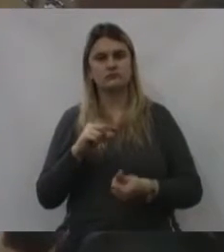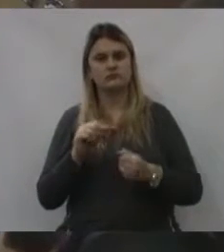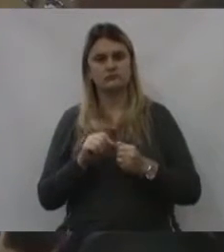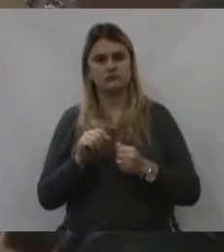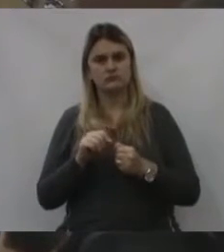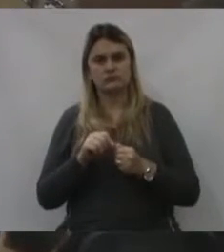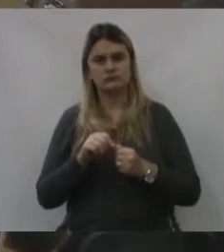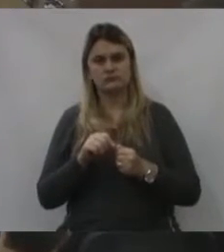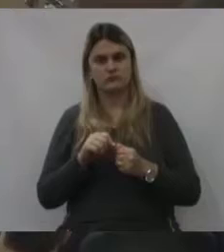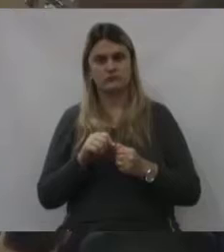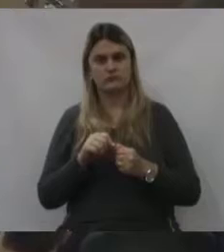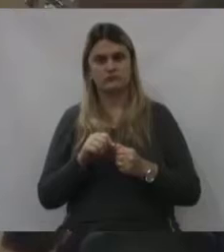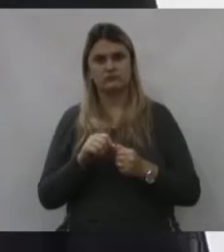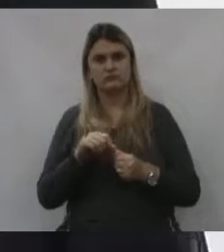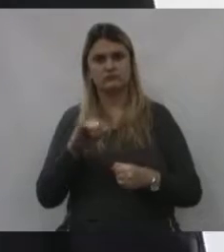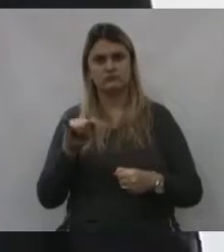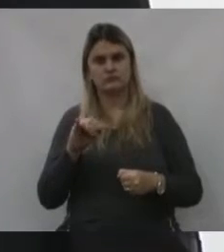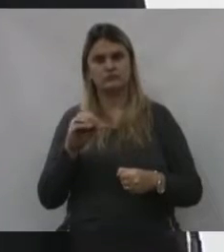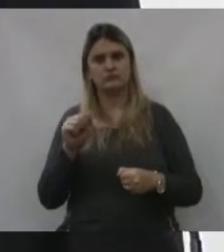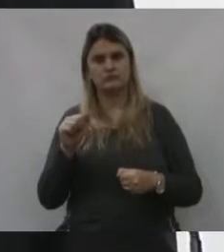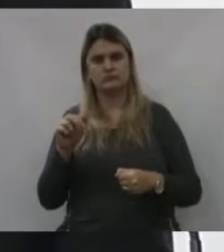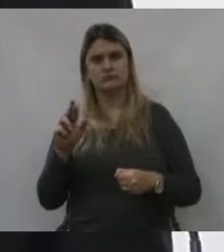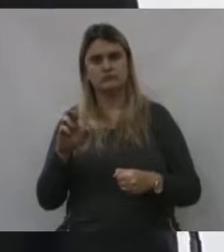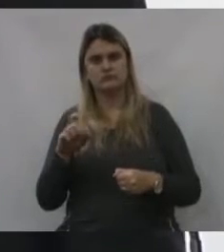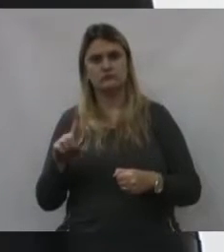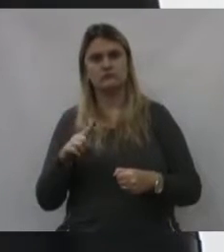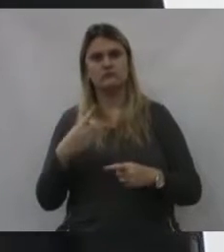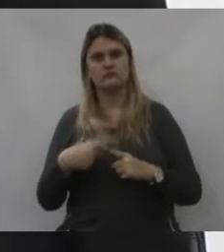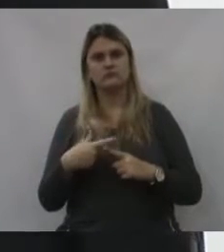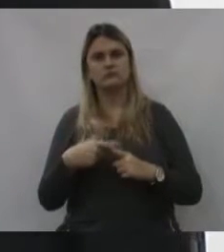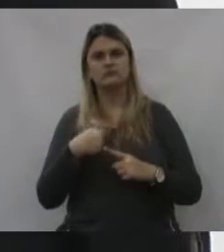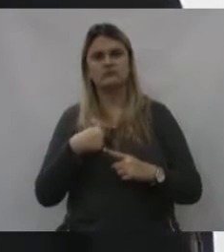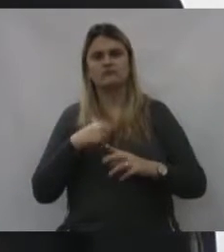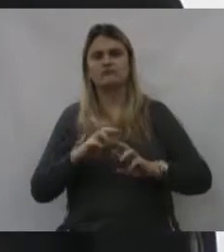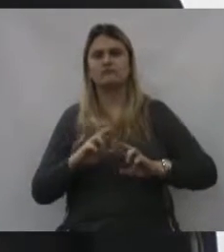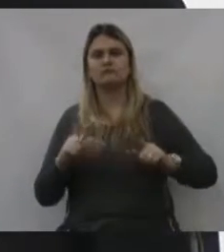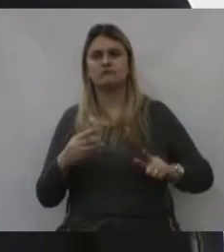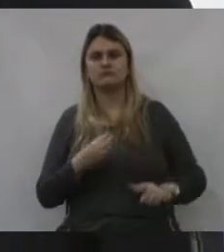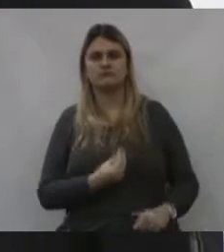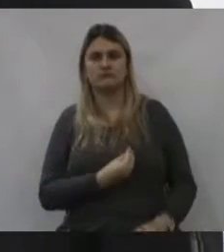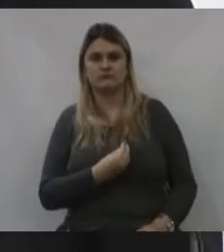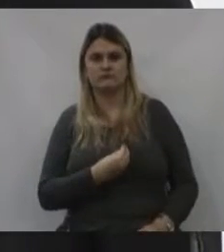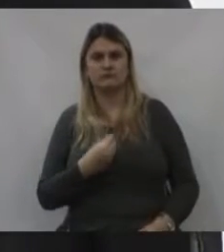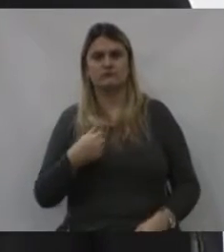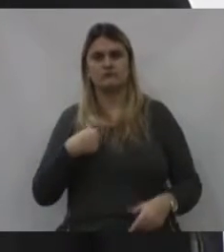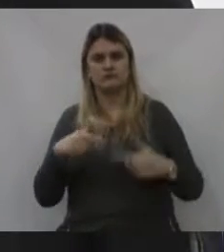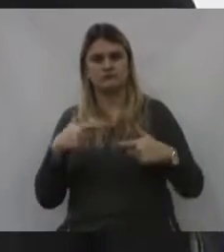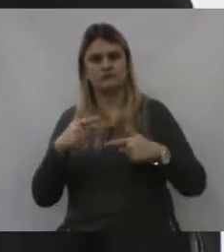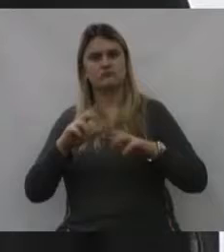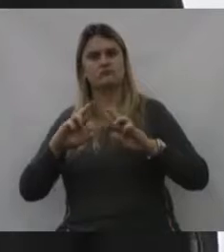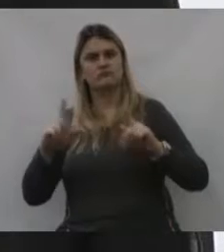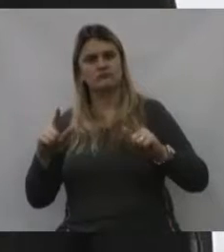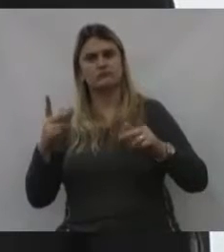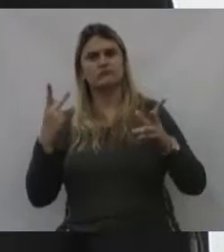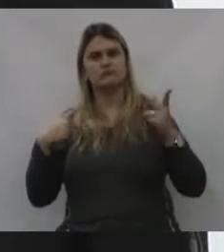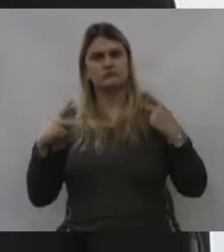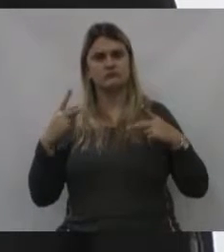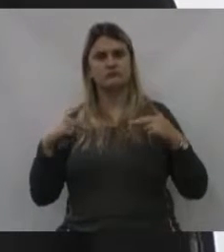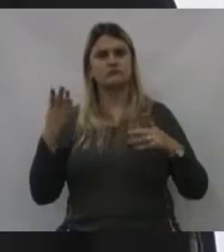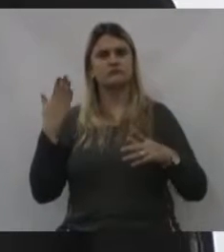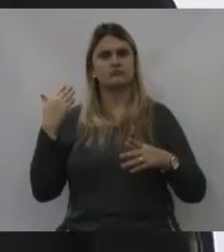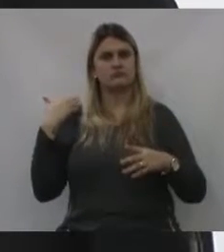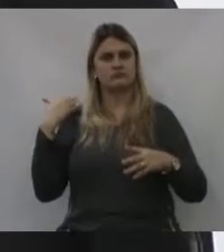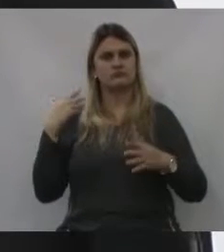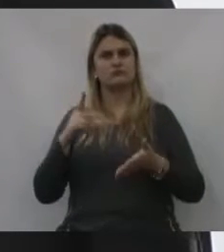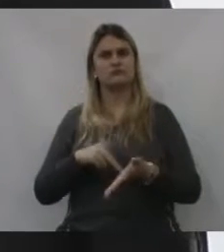vou fazer isso, Almides, porque, Juarez, porque eu estou numa outra vida, numa outra atividade. Para mim, a